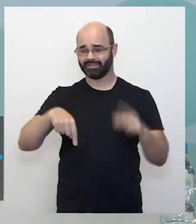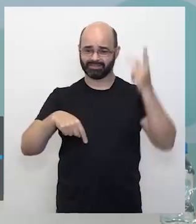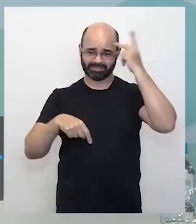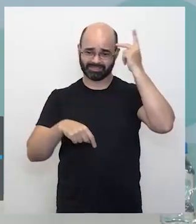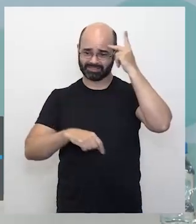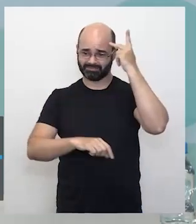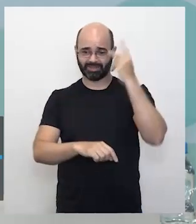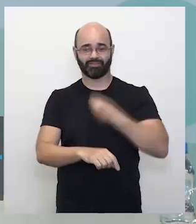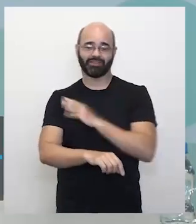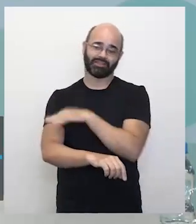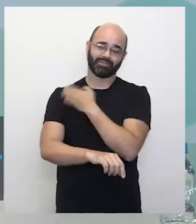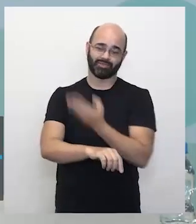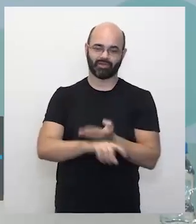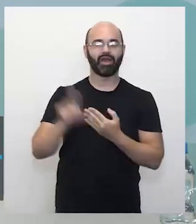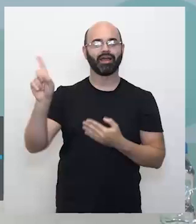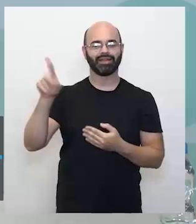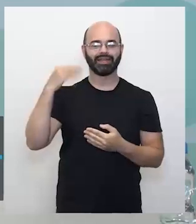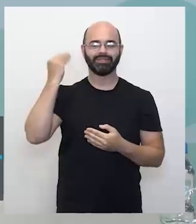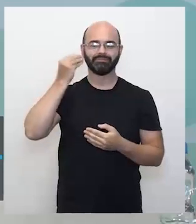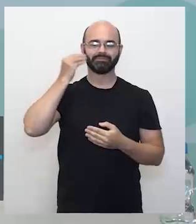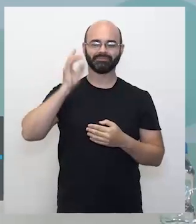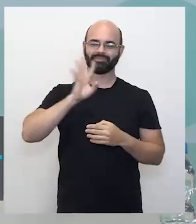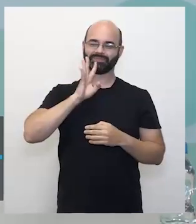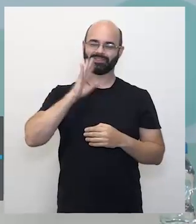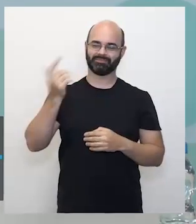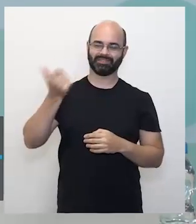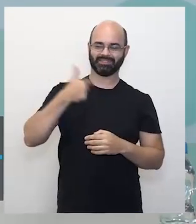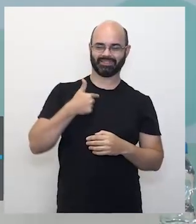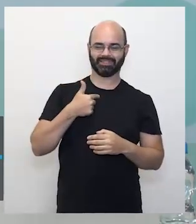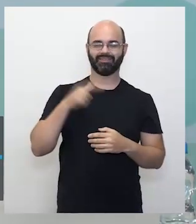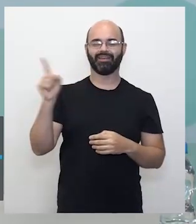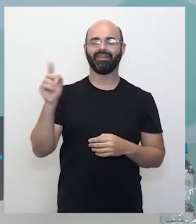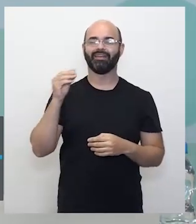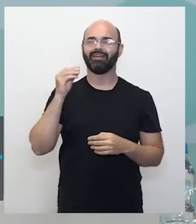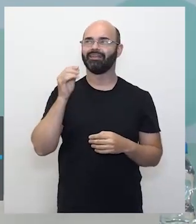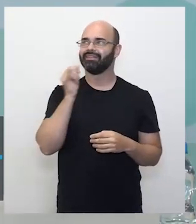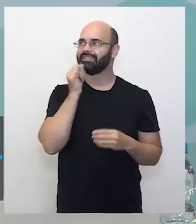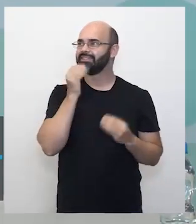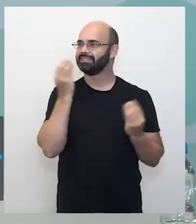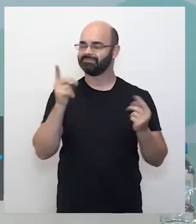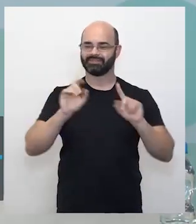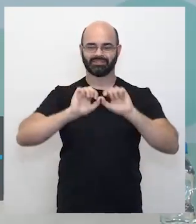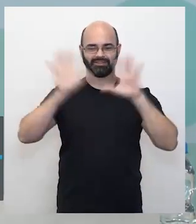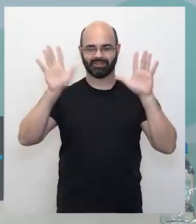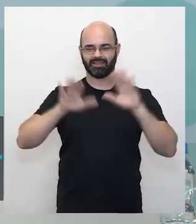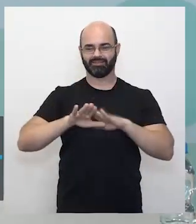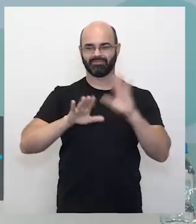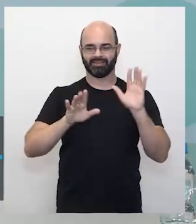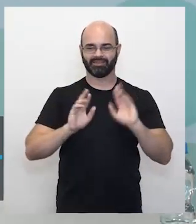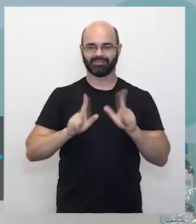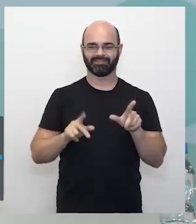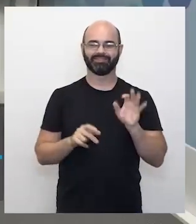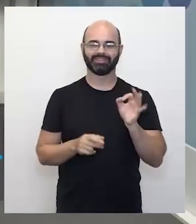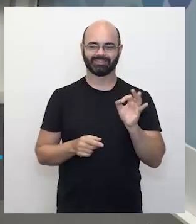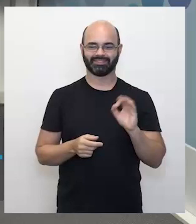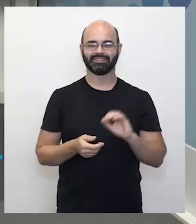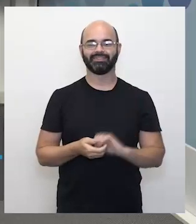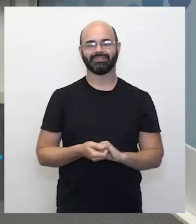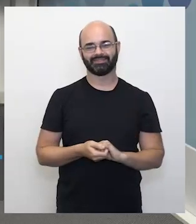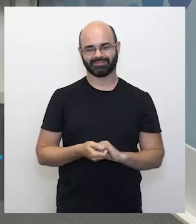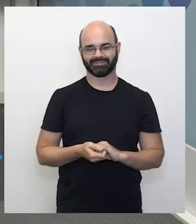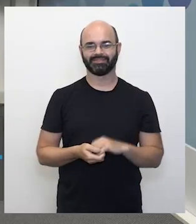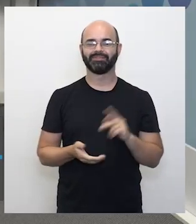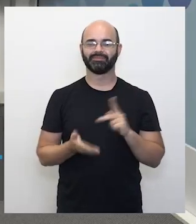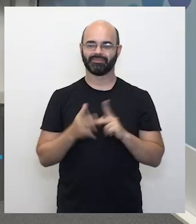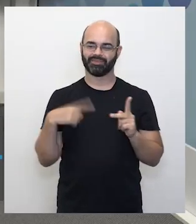Paulo. Então a Jennifer tem mais conhecimento, acho que ela traz exemplos mais claros, né, dessa diferença. Dessa diversidade cultural que